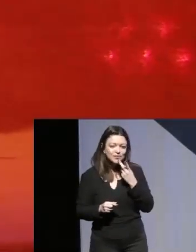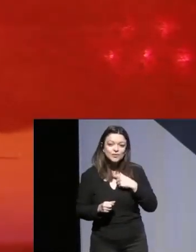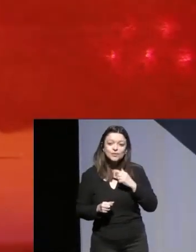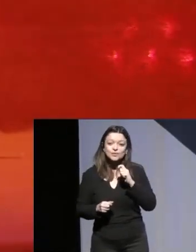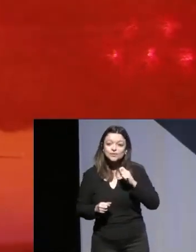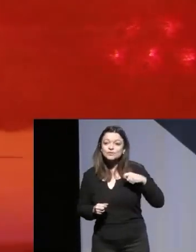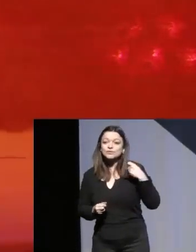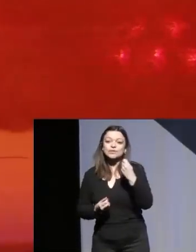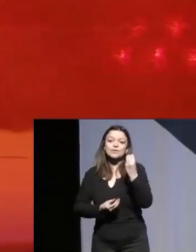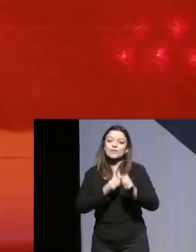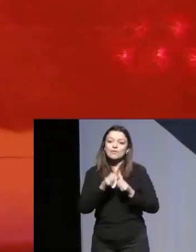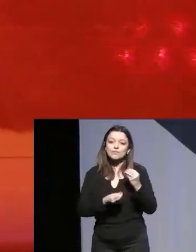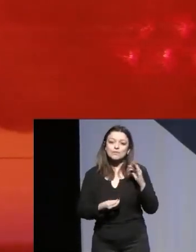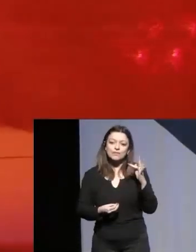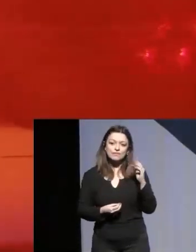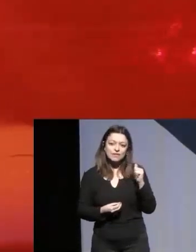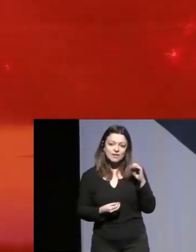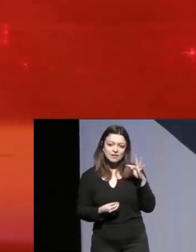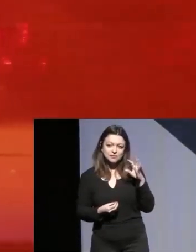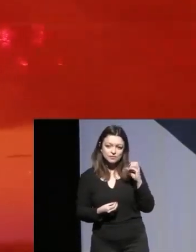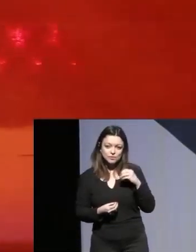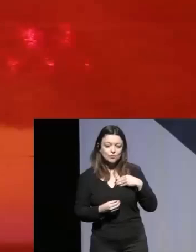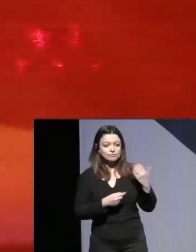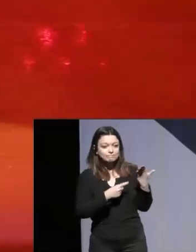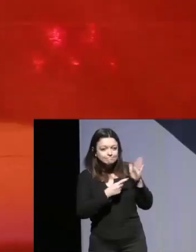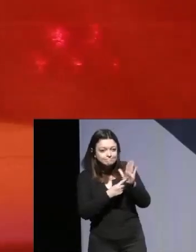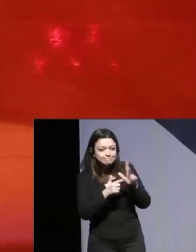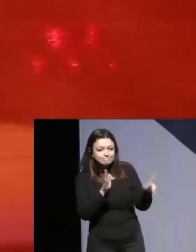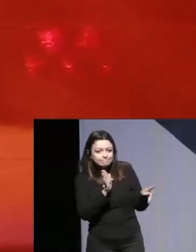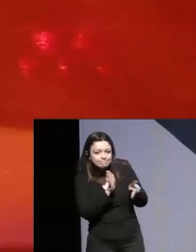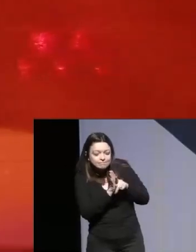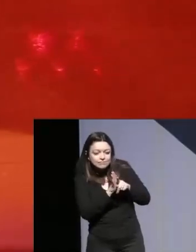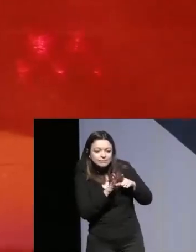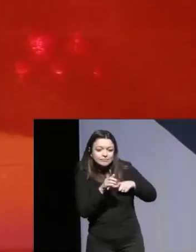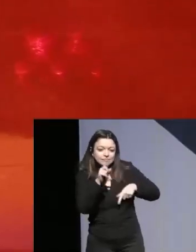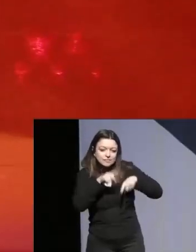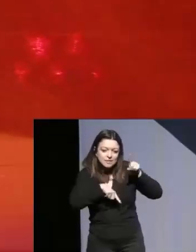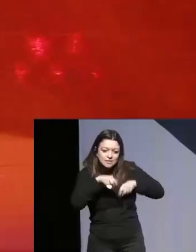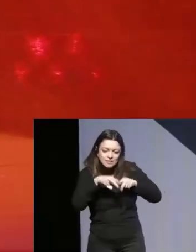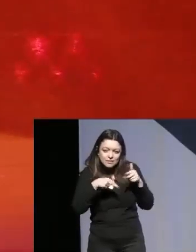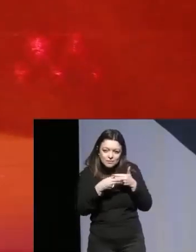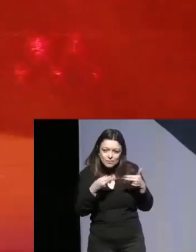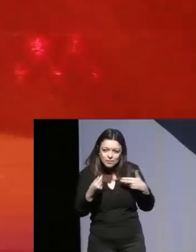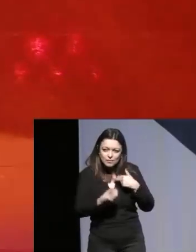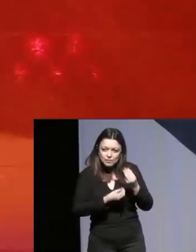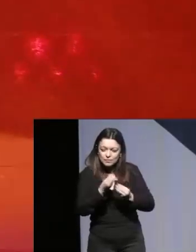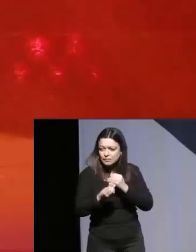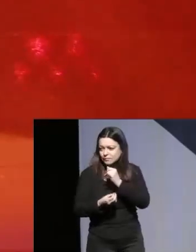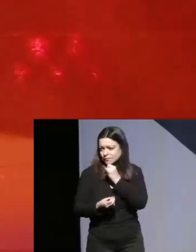que revelam patrimônio. Lá está dito, incidirá sobre operações